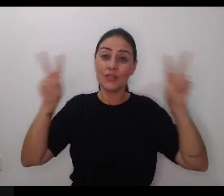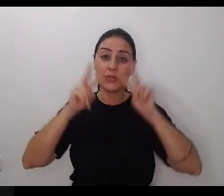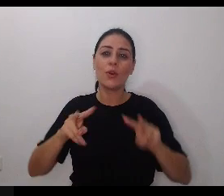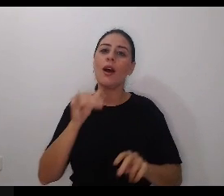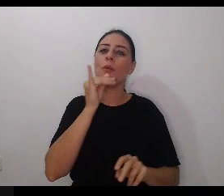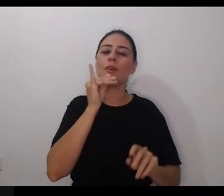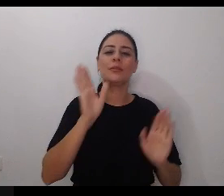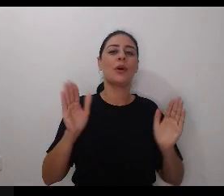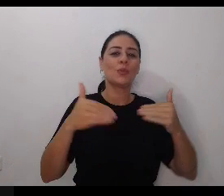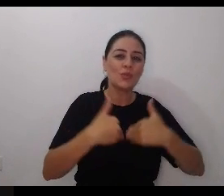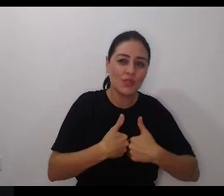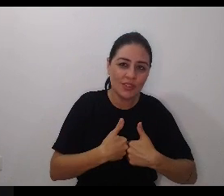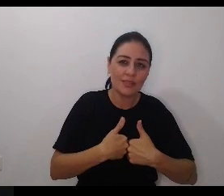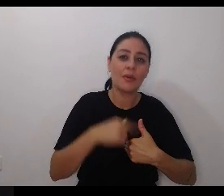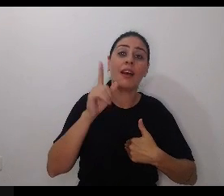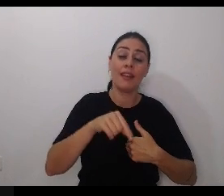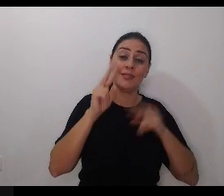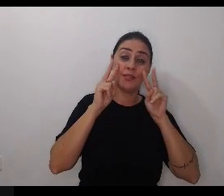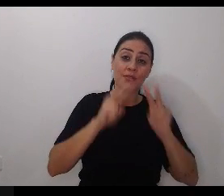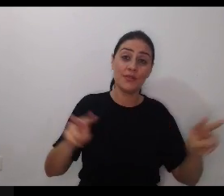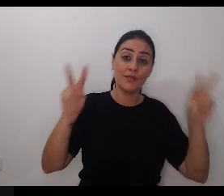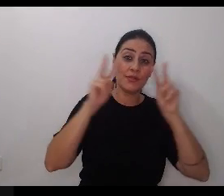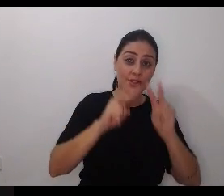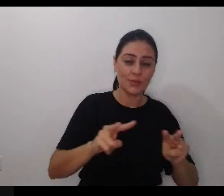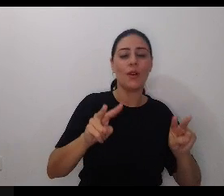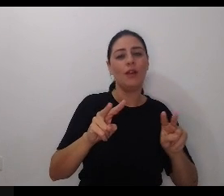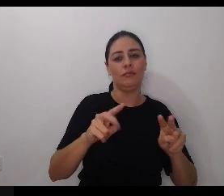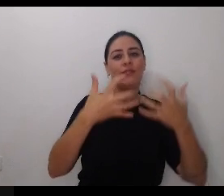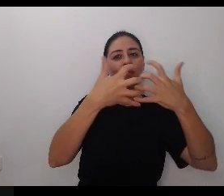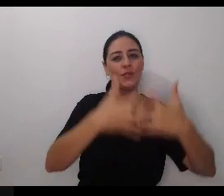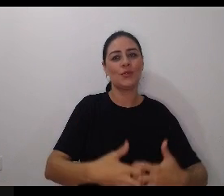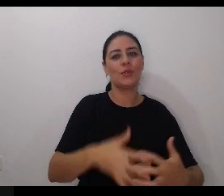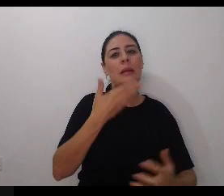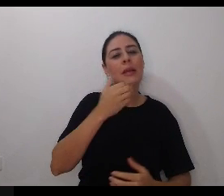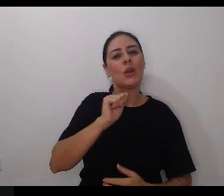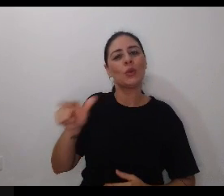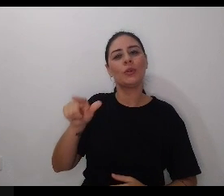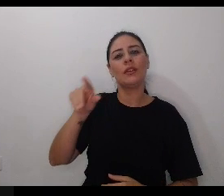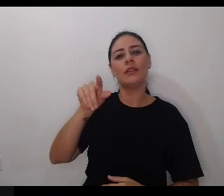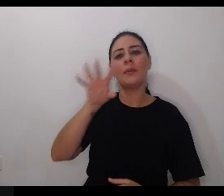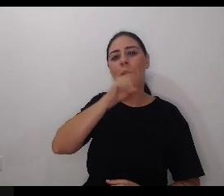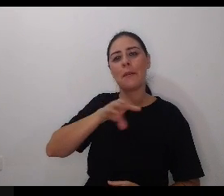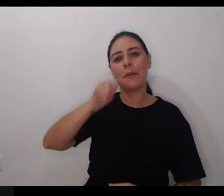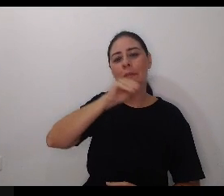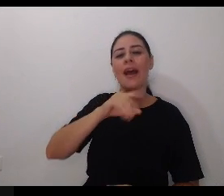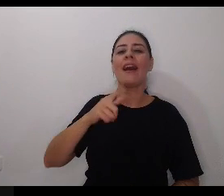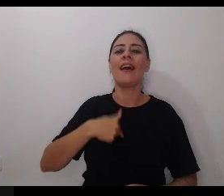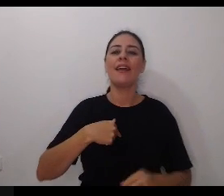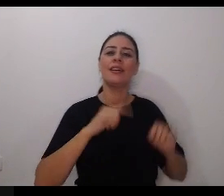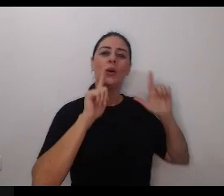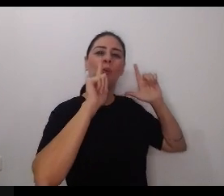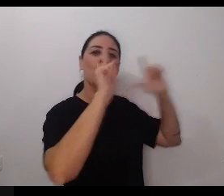se adaptam melhor com os recursos visuais, né? As crianças com autismo são muito mais visuais, né? O